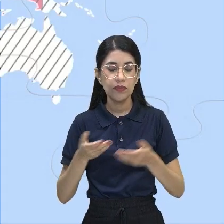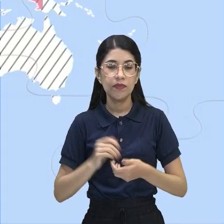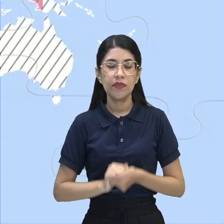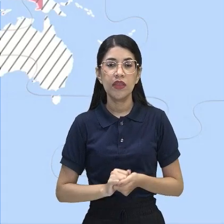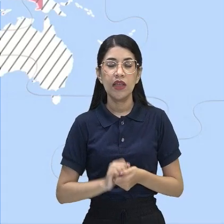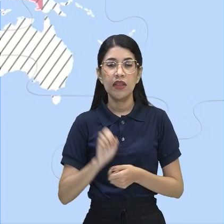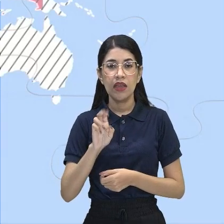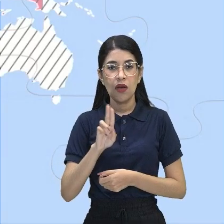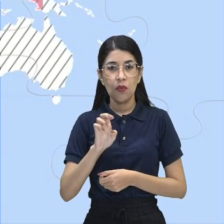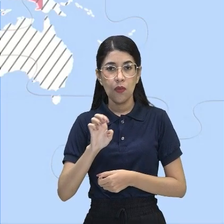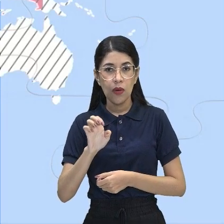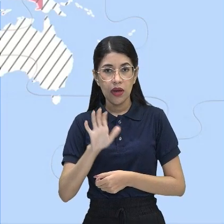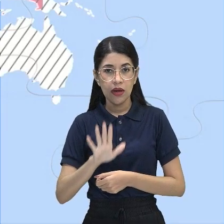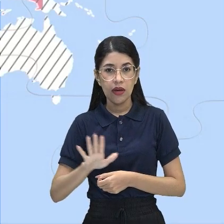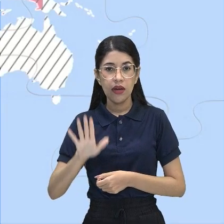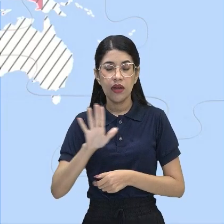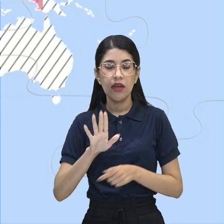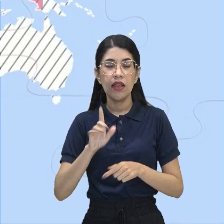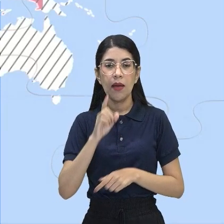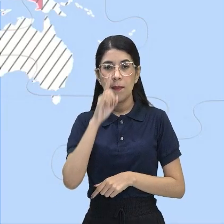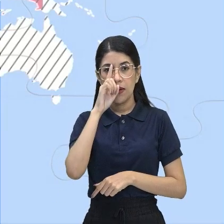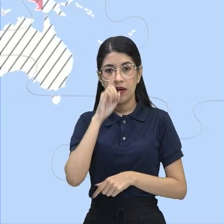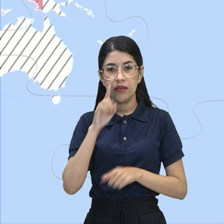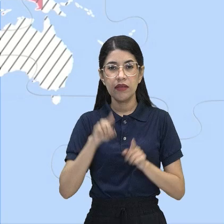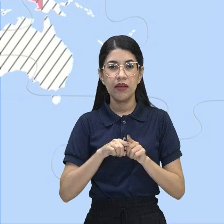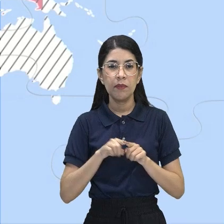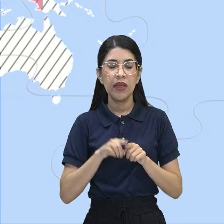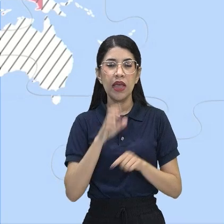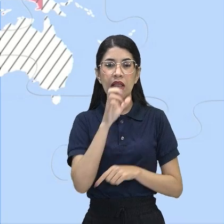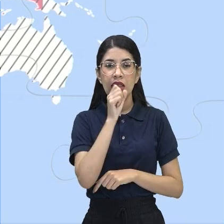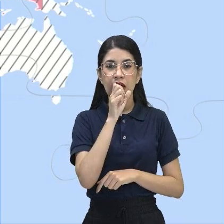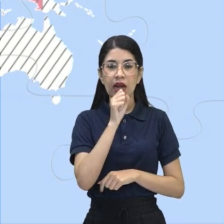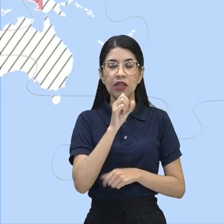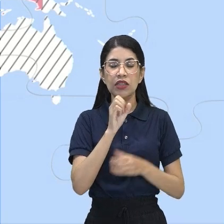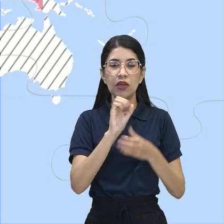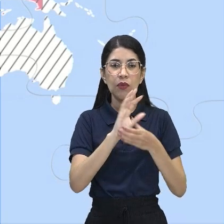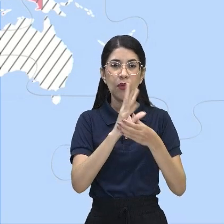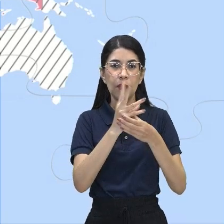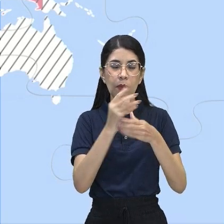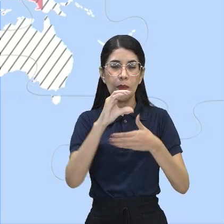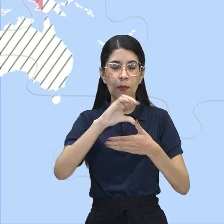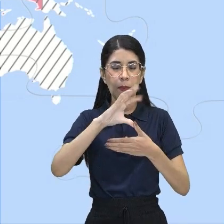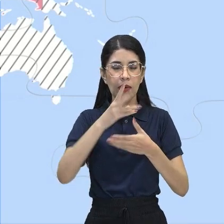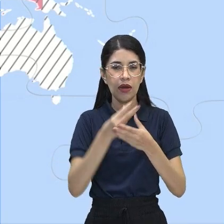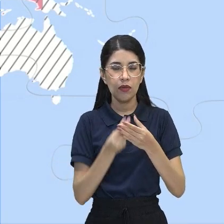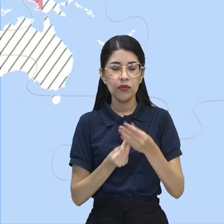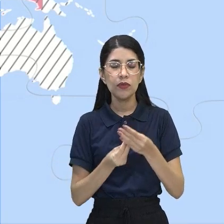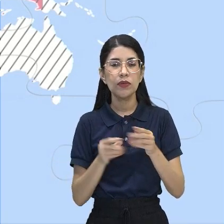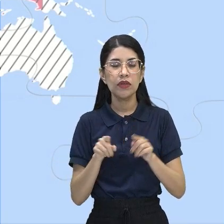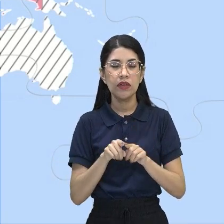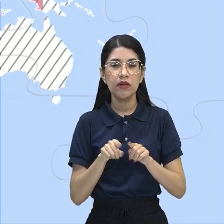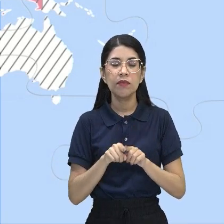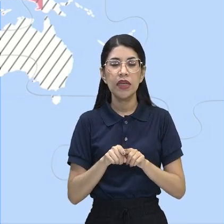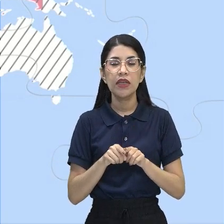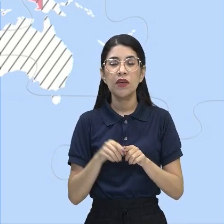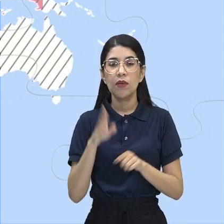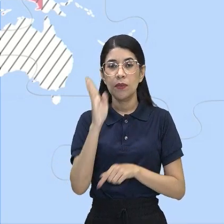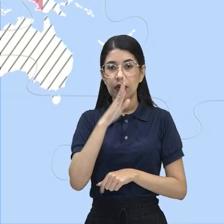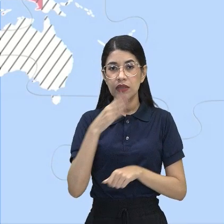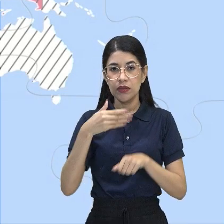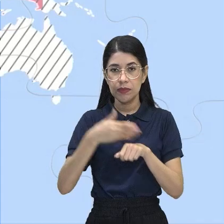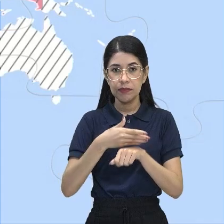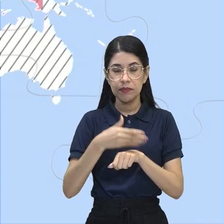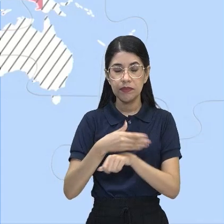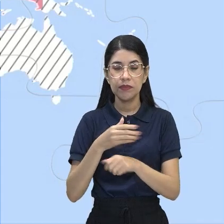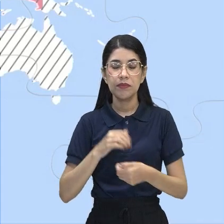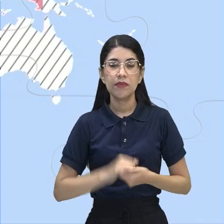União Europeia em amarelo, em um tom de laranja a gente tem o Mercosul, que é um bloco econômico do qual o Brasil faz